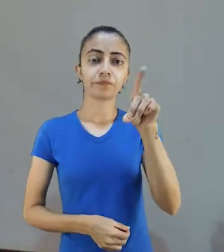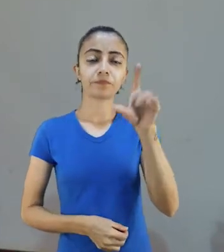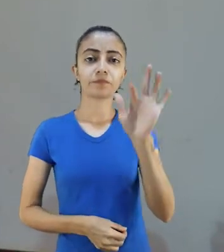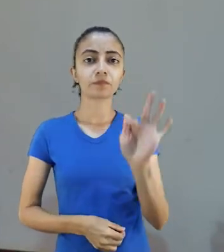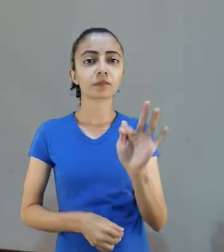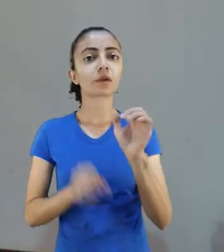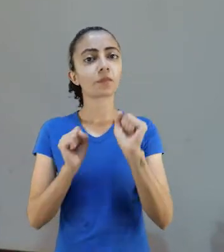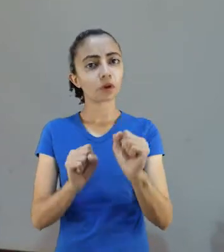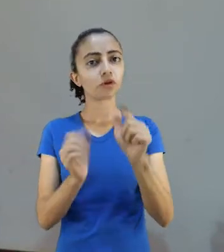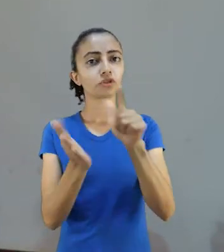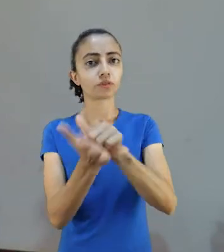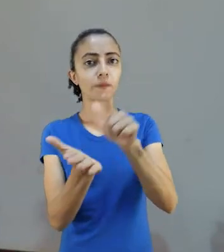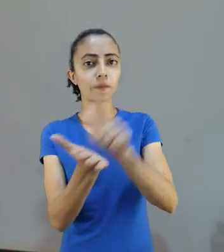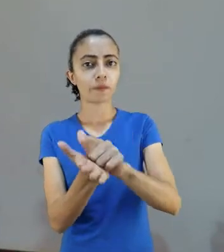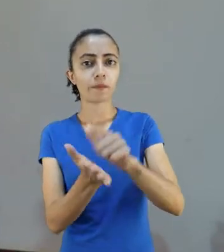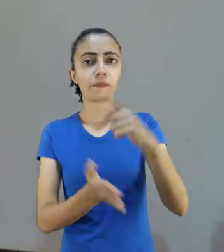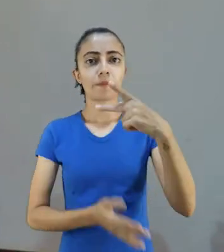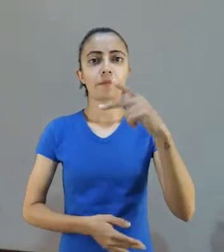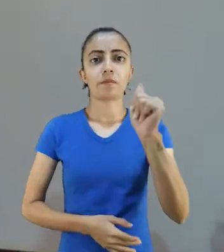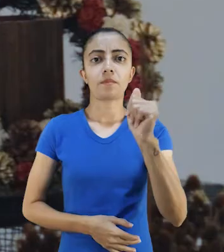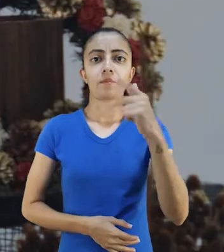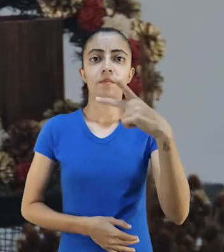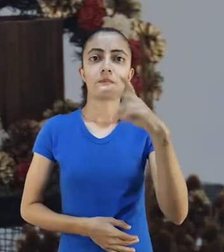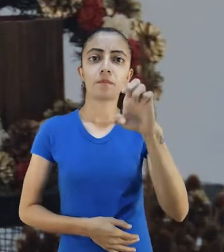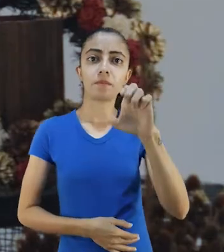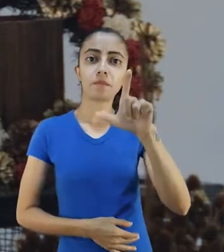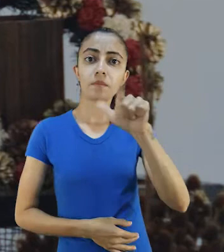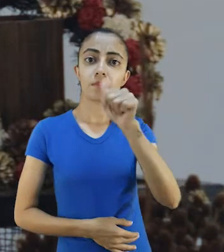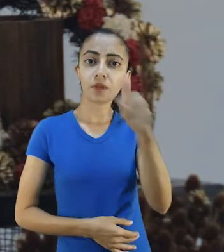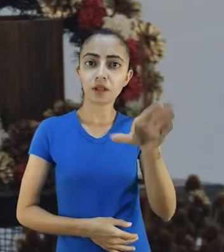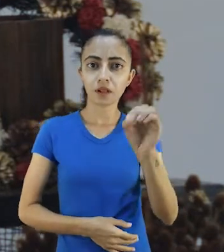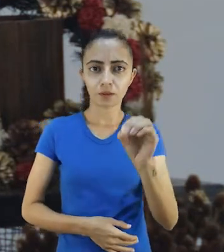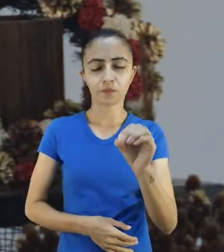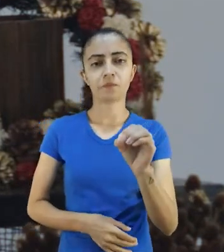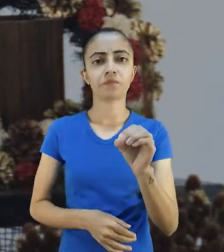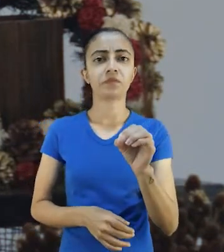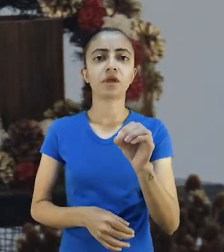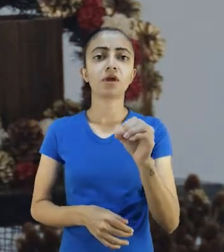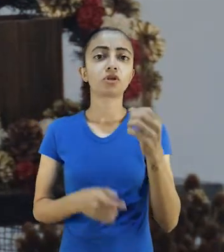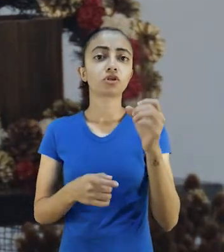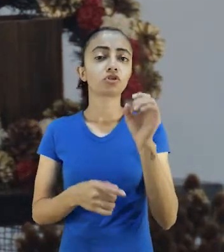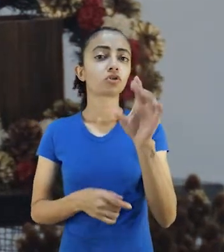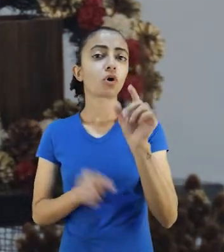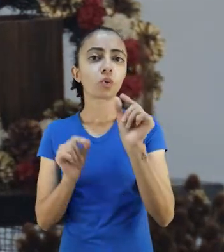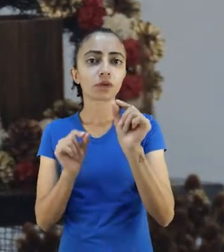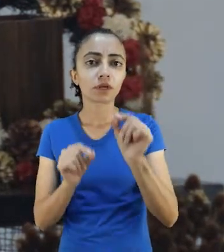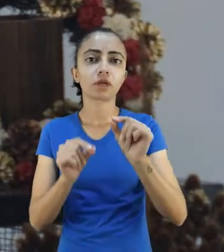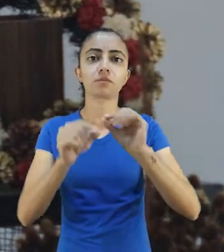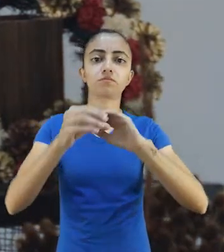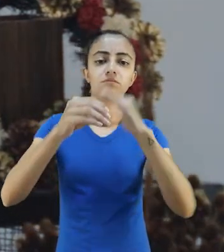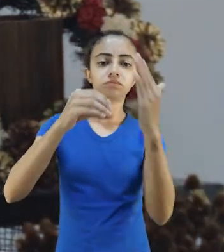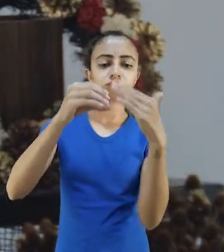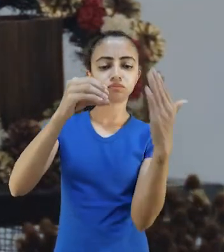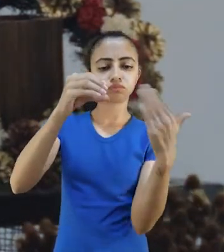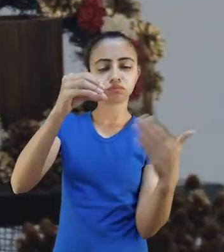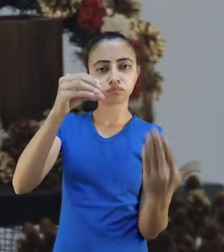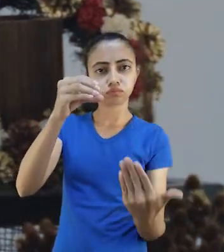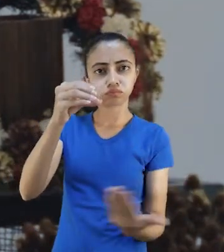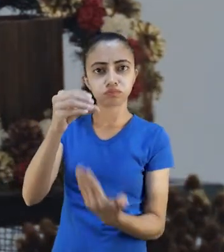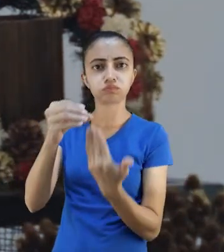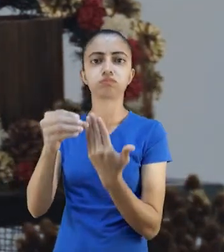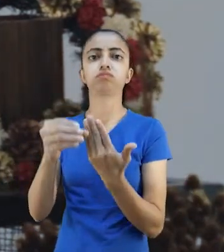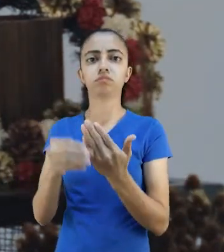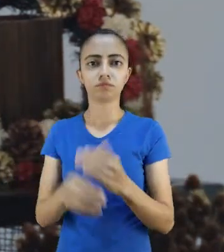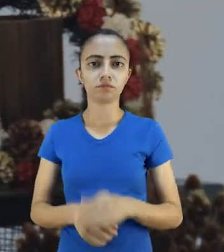papelão se a pessoa quiser. É só encapar. A gente encapa, pode ser com a fita, pode ser com a juta,